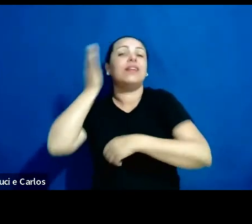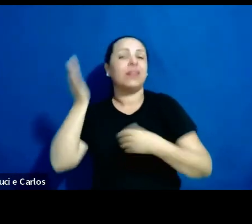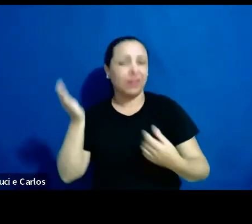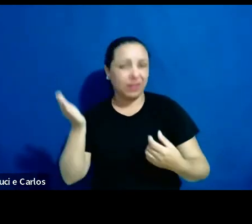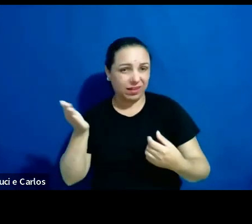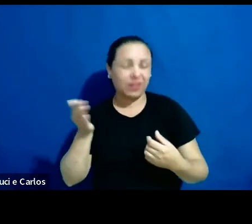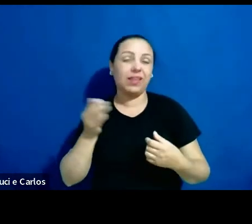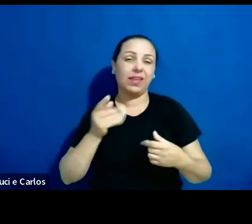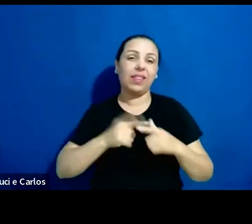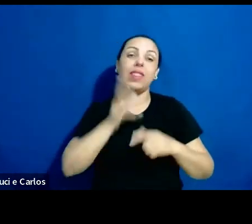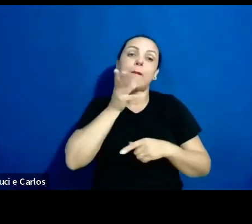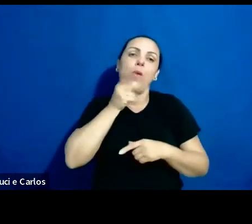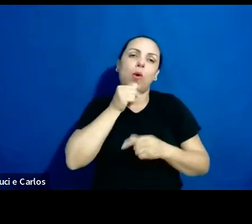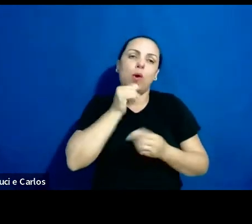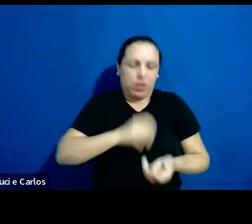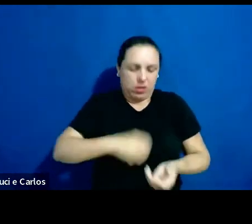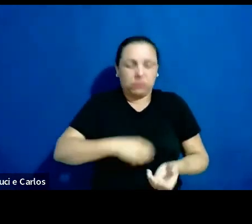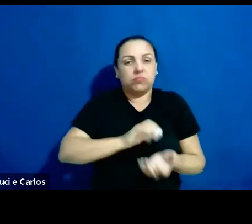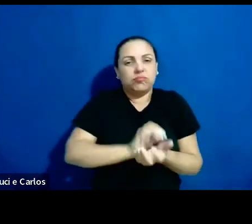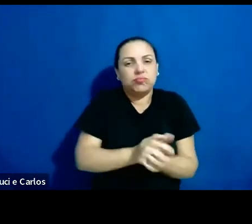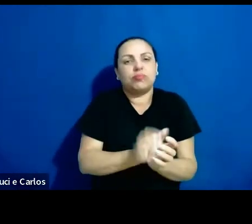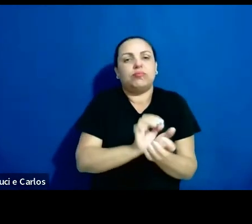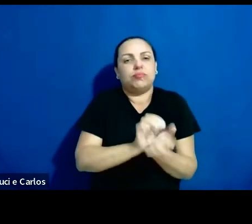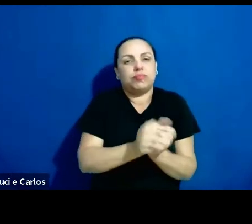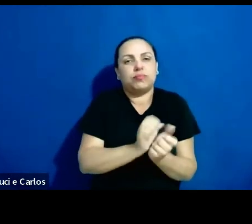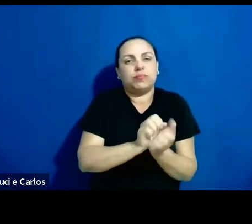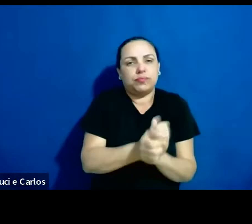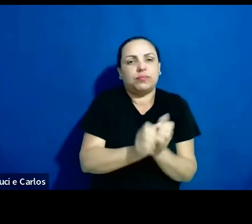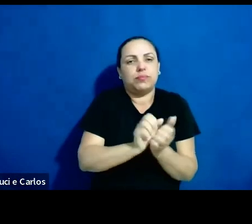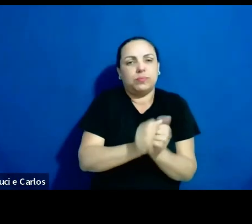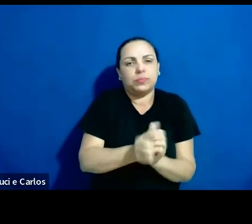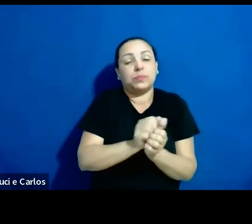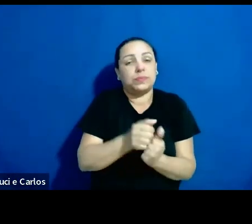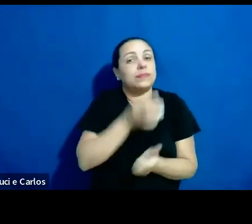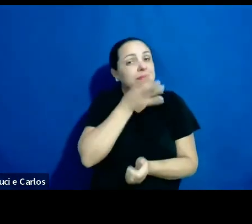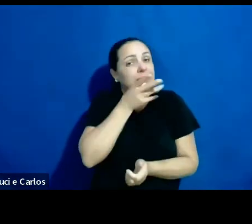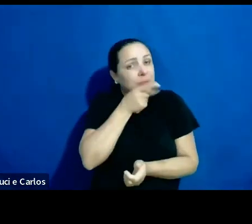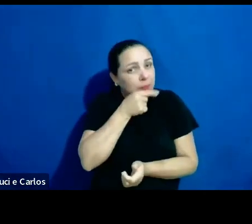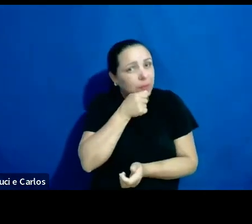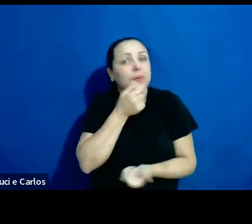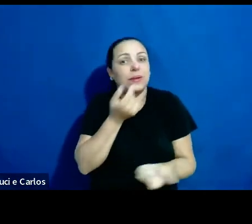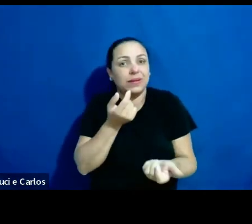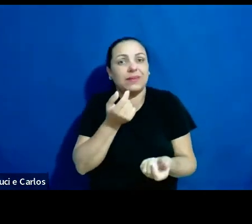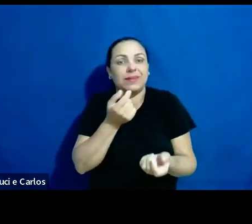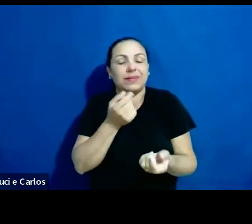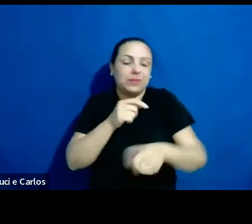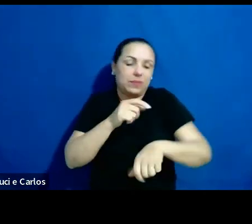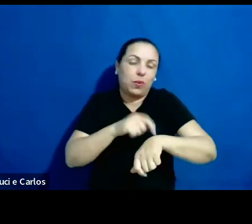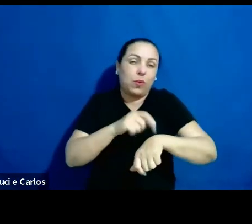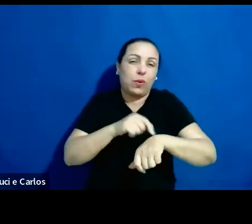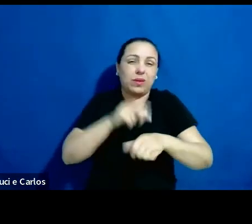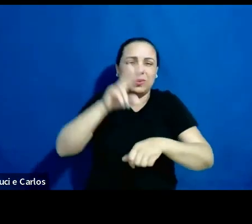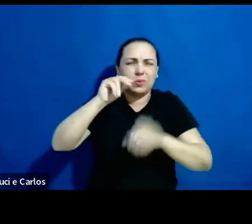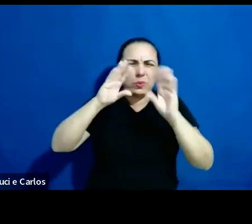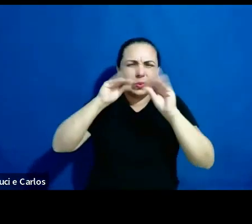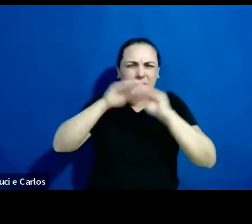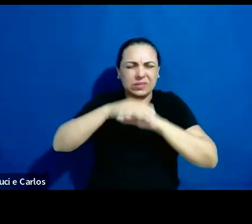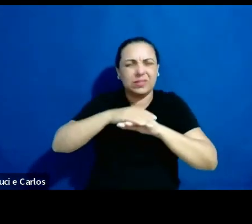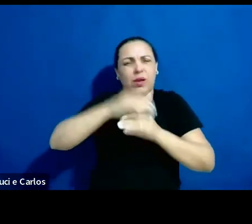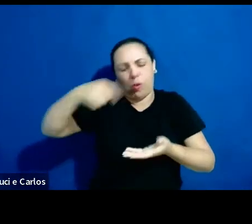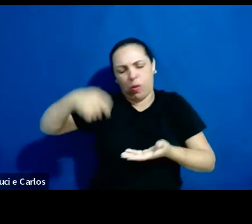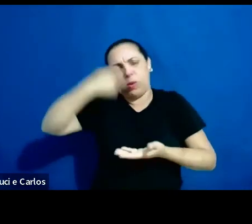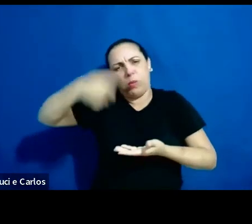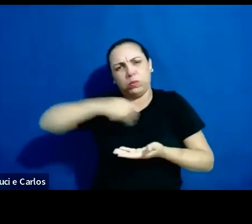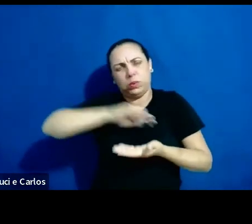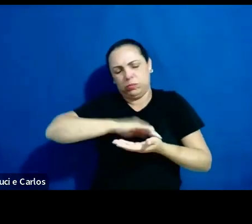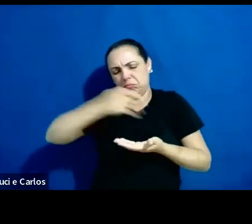está com o estômago cheio. Certo? Mas por que a gente adoece? Com certeza, pessoal, com os